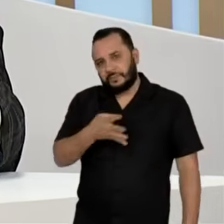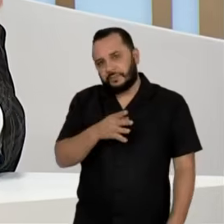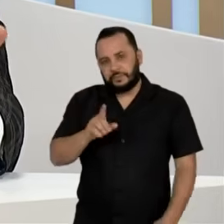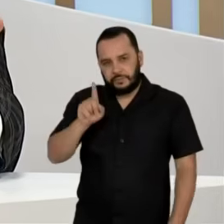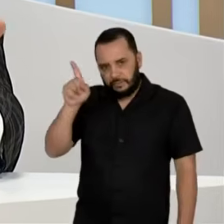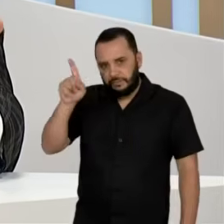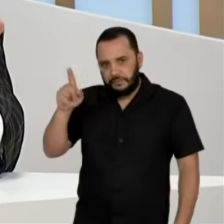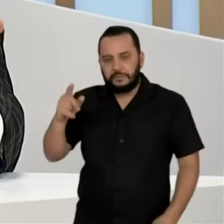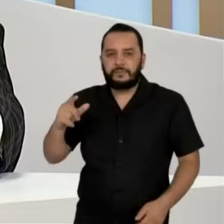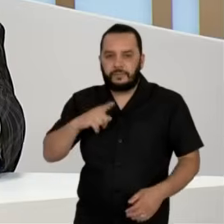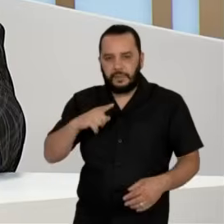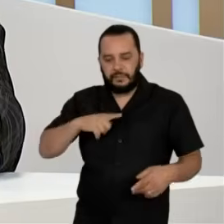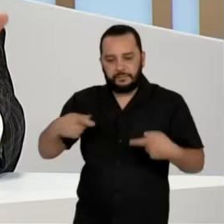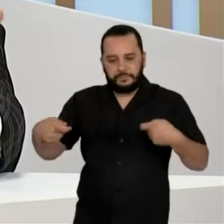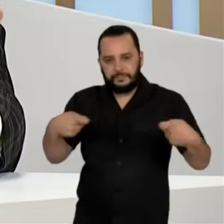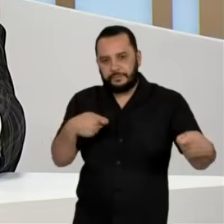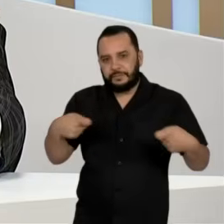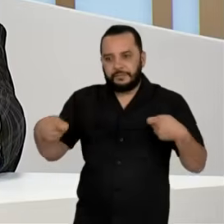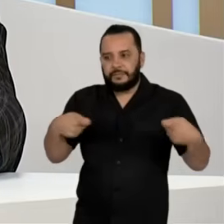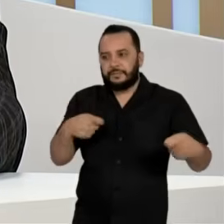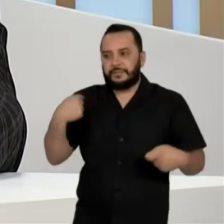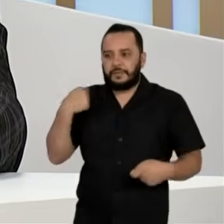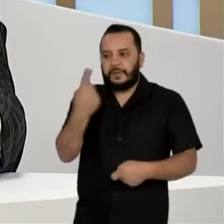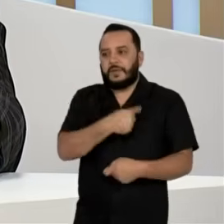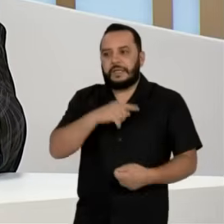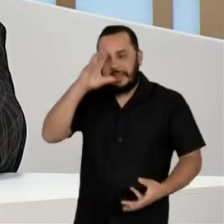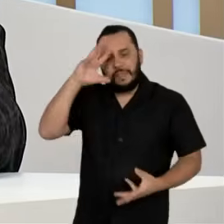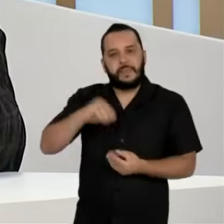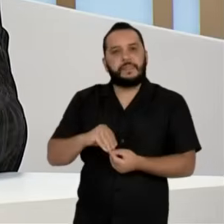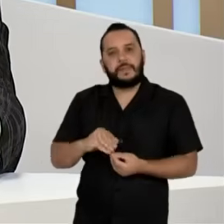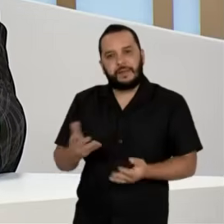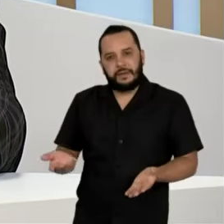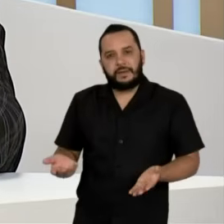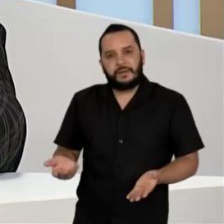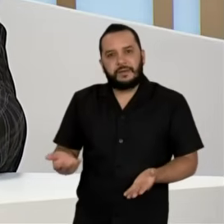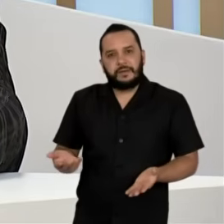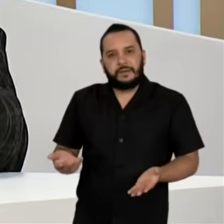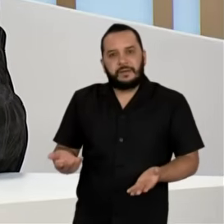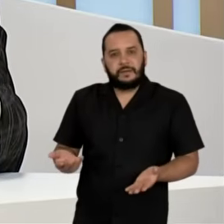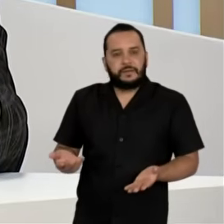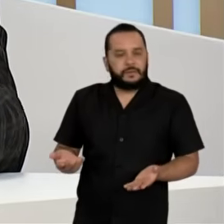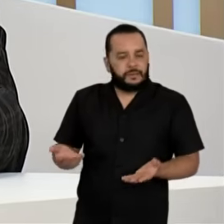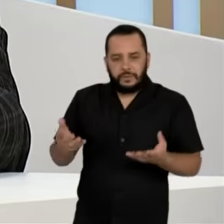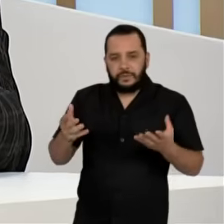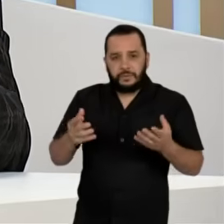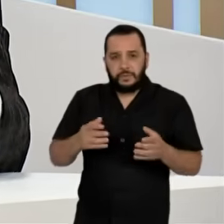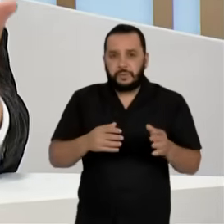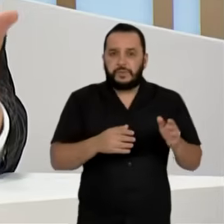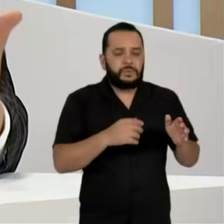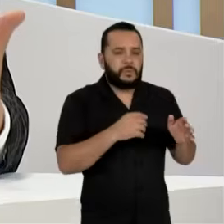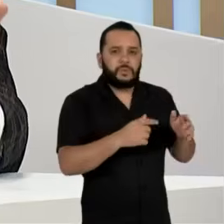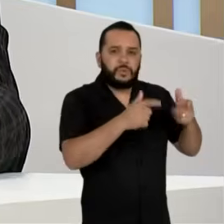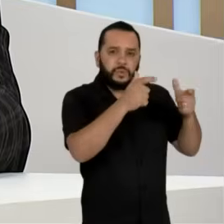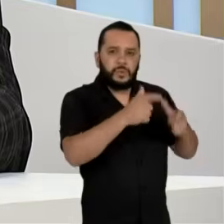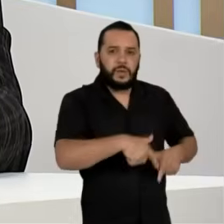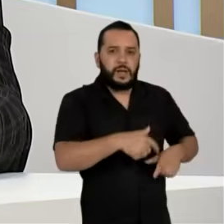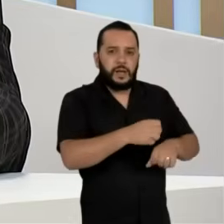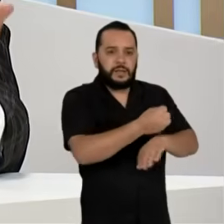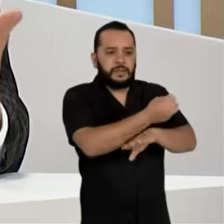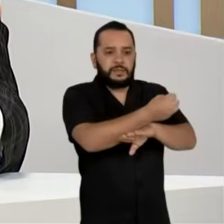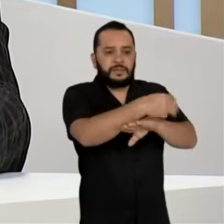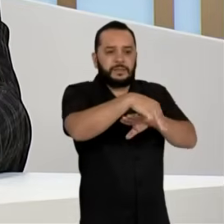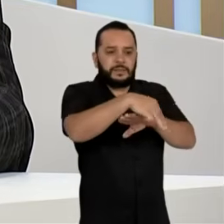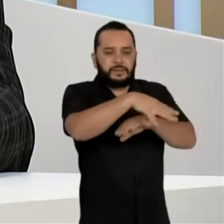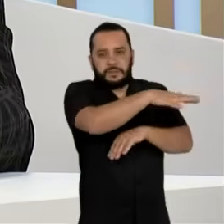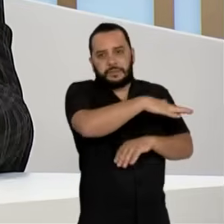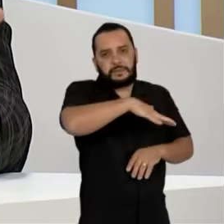nesse embate, onde a gente precisa entender quem não quer que aquela região continue se desenvolvendo de